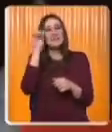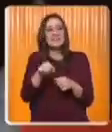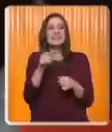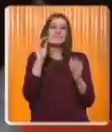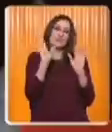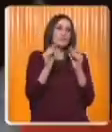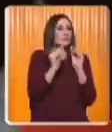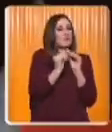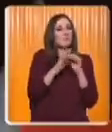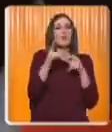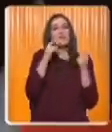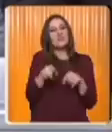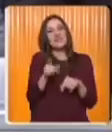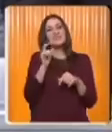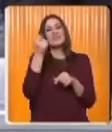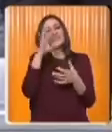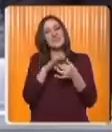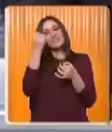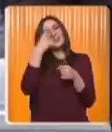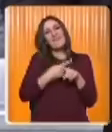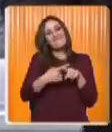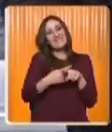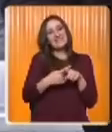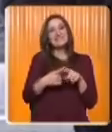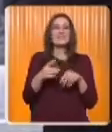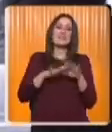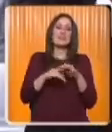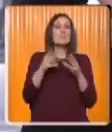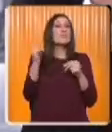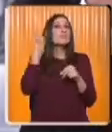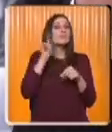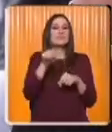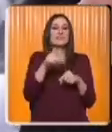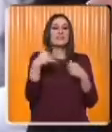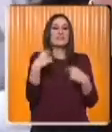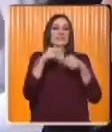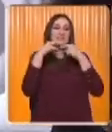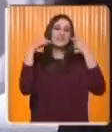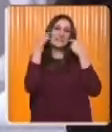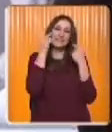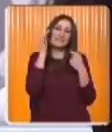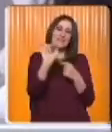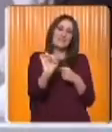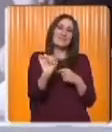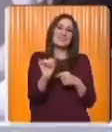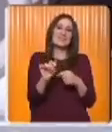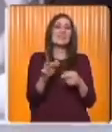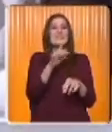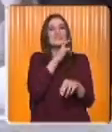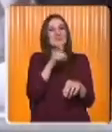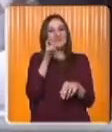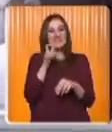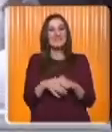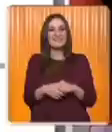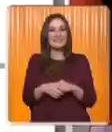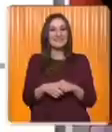questão de combinar. Nossa, é para voltarmos à sua história, porque eu achei tão interessante que tenha feito... Era tão importante ter um sorriso na sua vida que havia feito uma